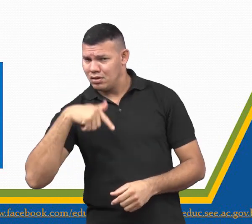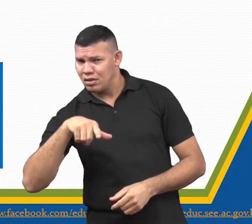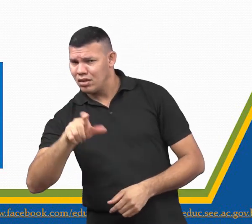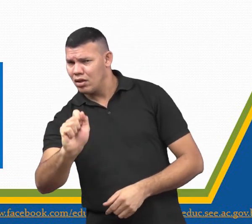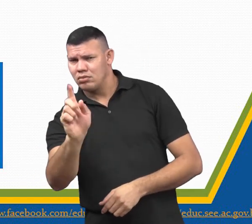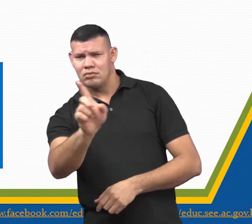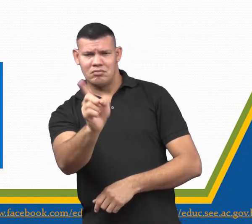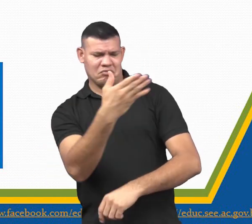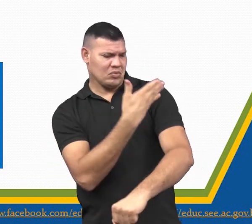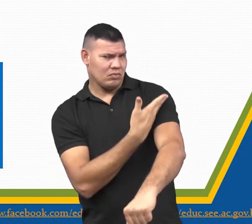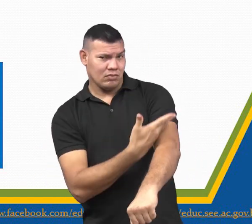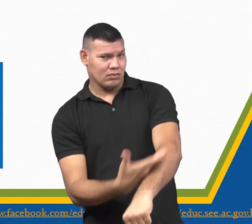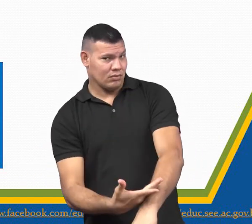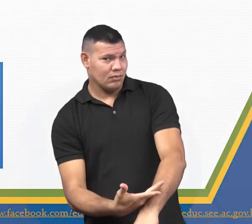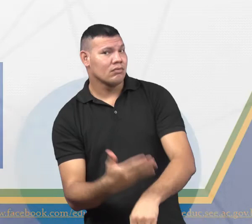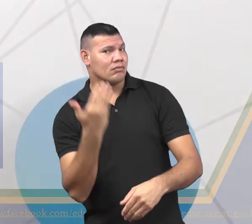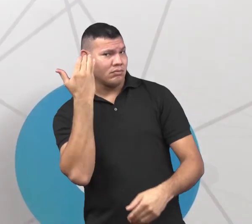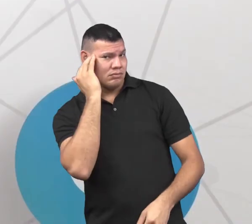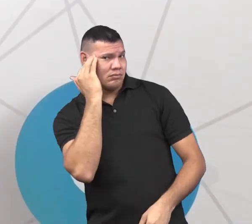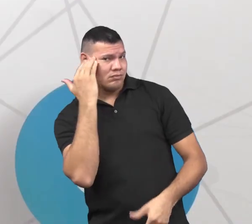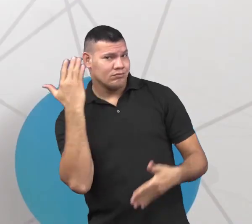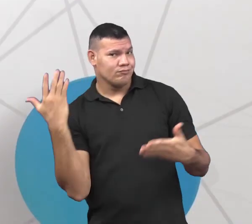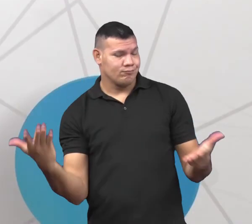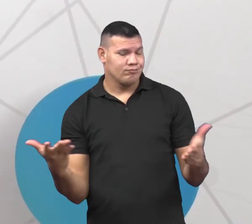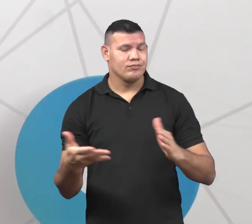da gente se comunicar. Tudo bem, pessoal?